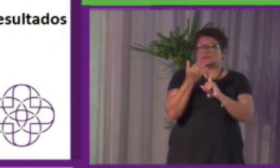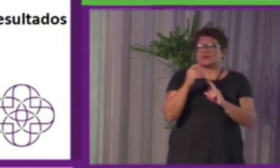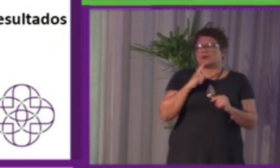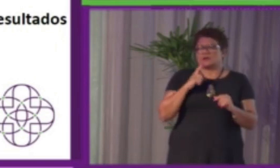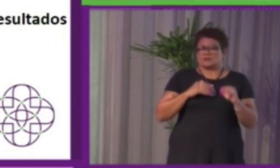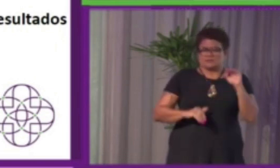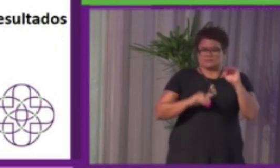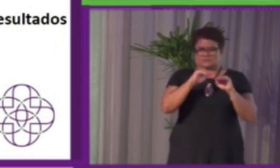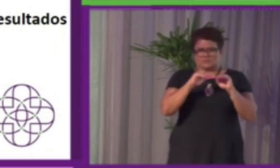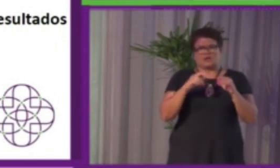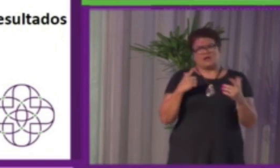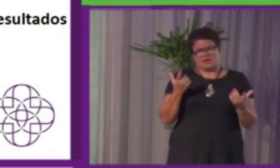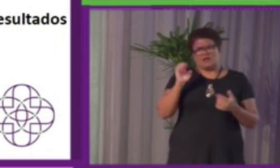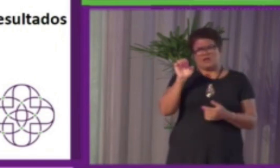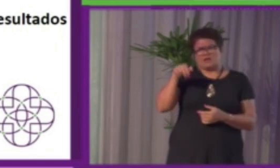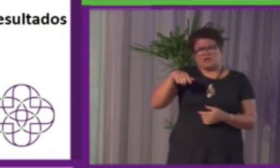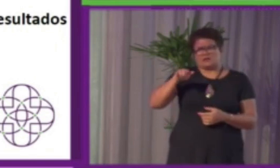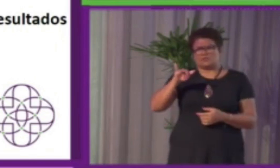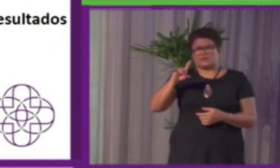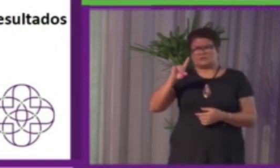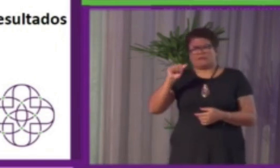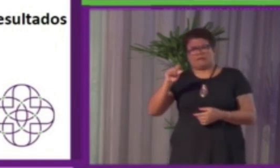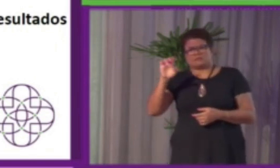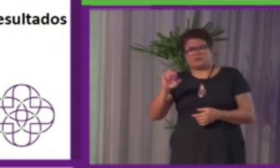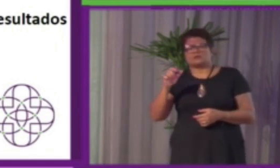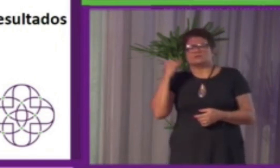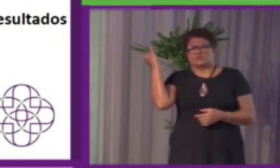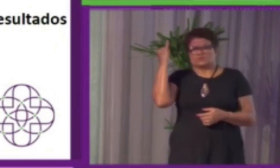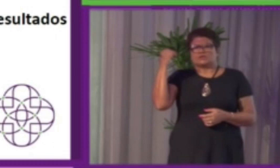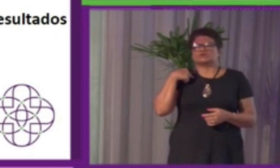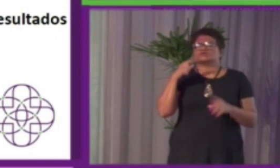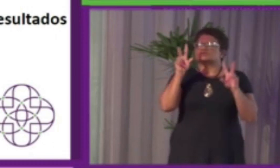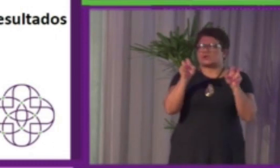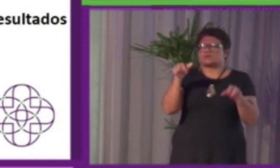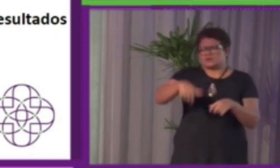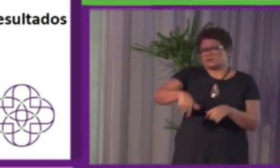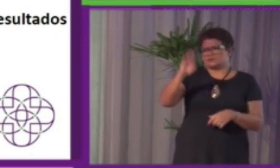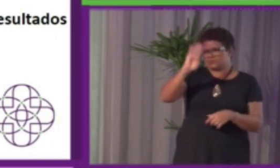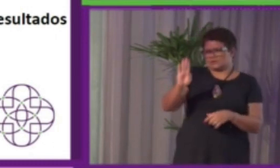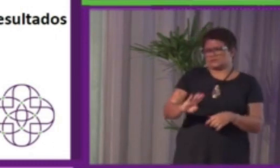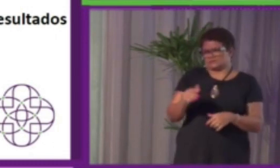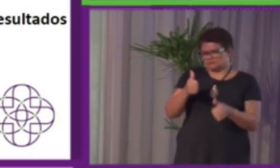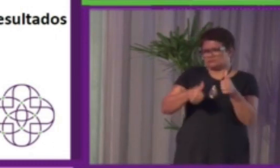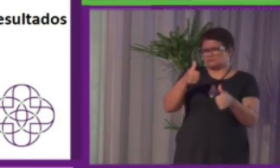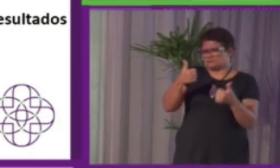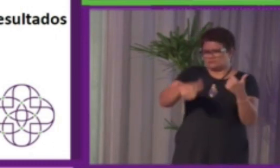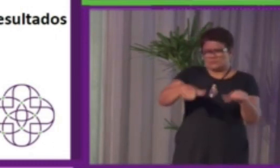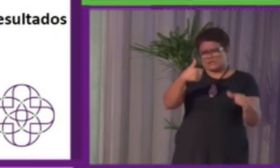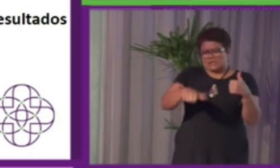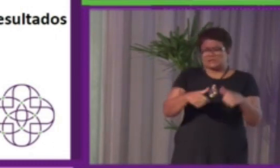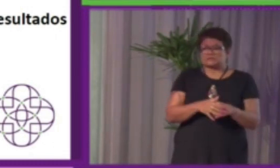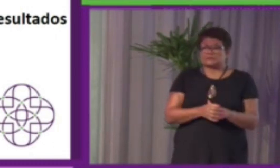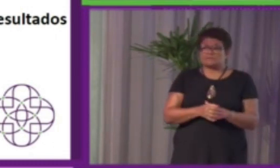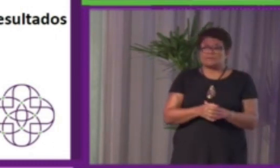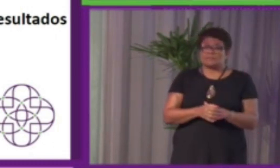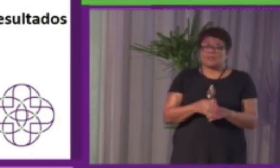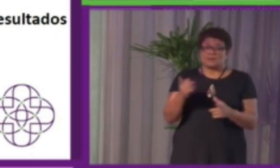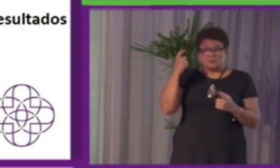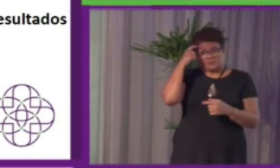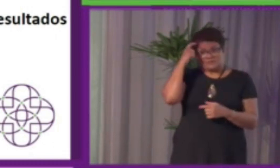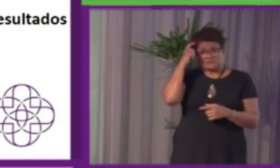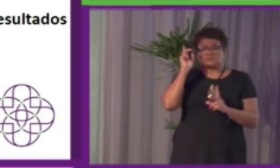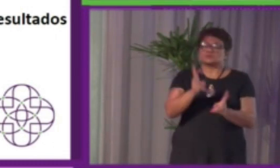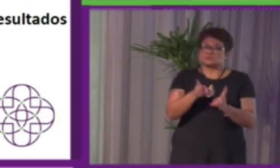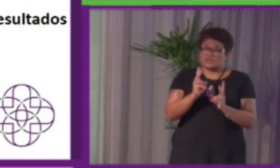tão importante para o Brasil, né, nas nossas análises de custo-efetividade. Então, continuamos, então, a fazê-las, pensando sempre